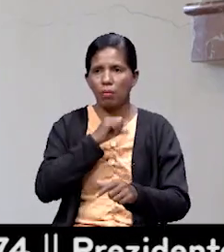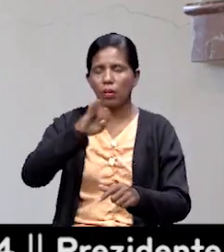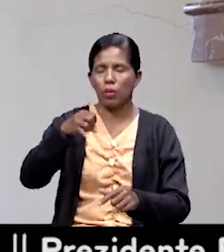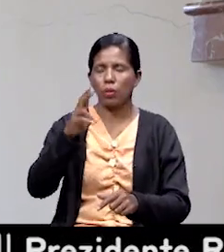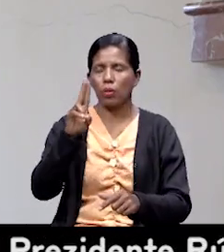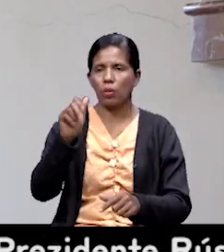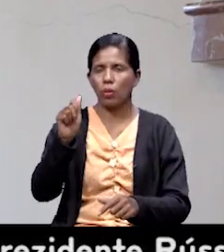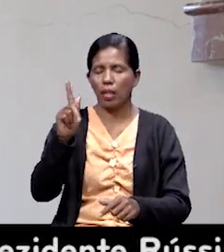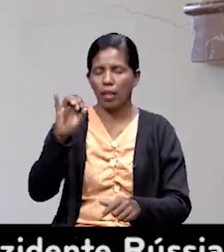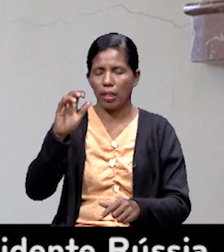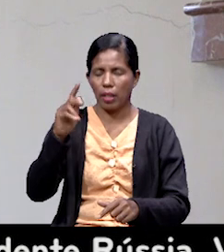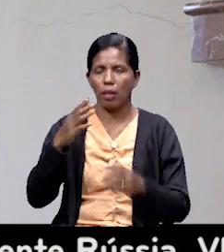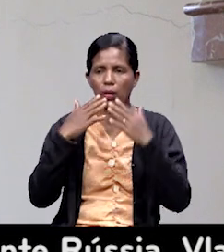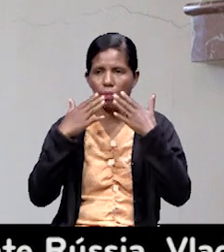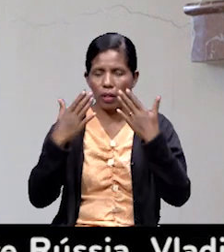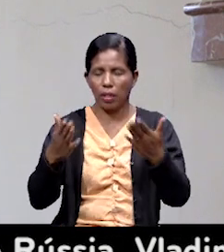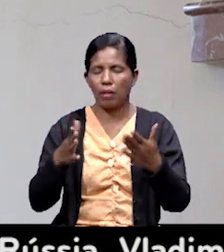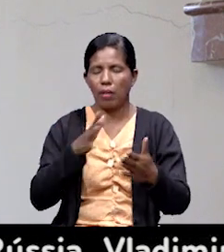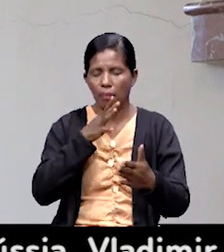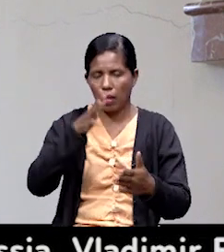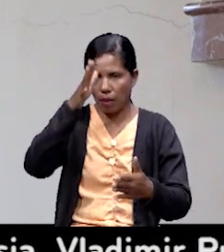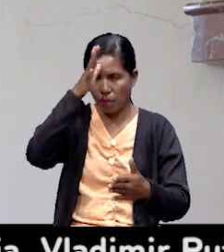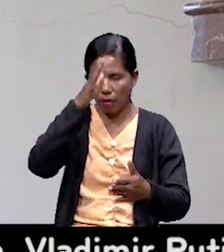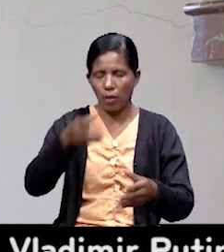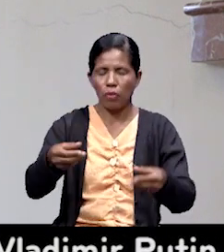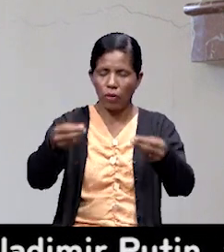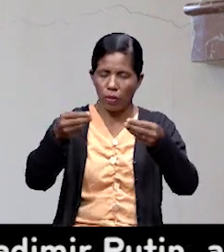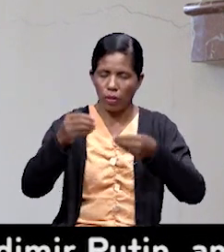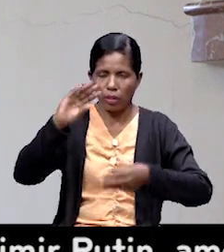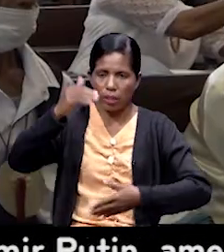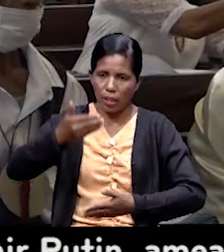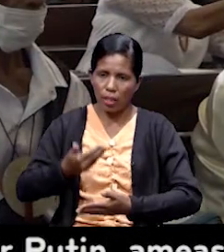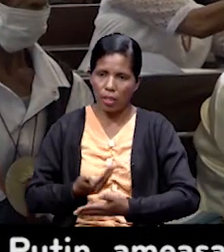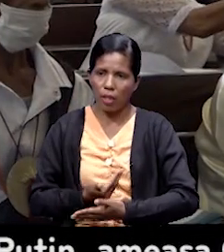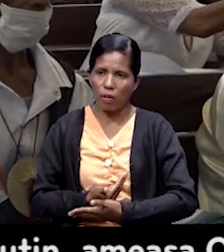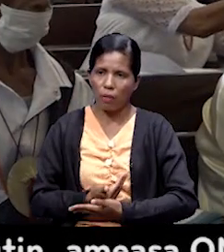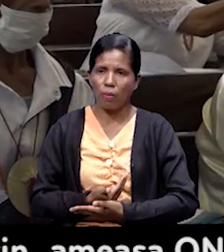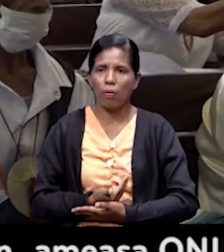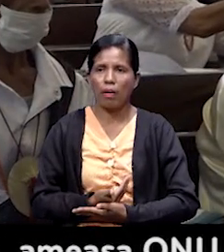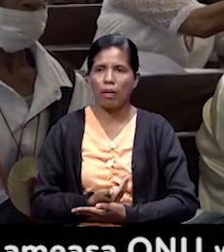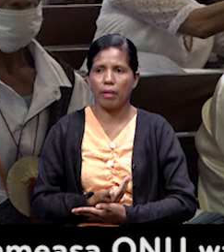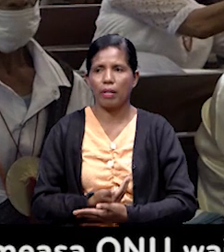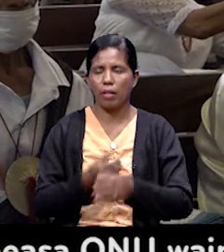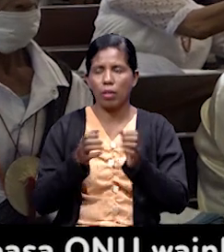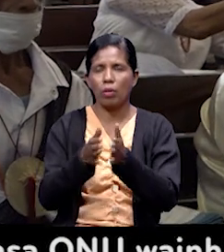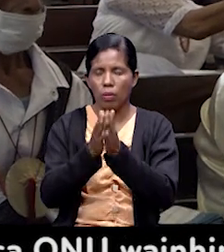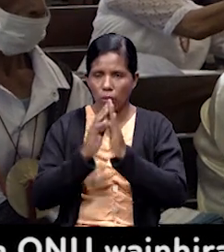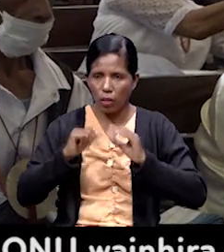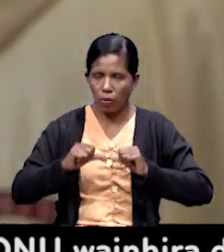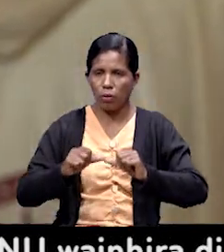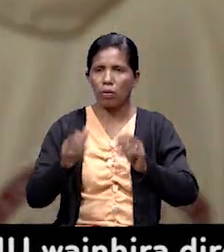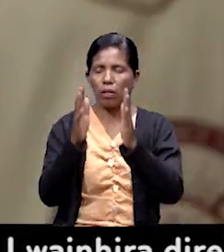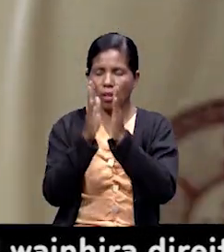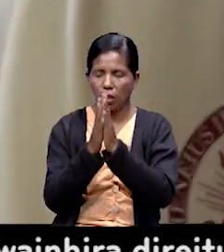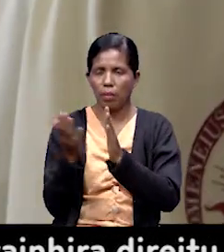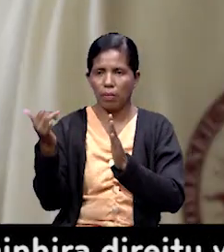Mos hato agradecimento ba ina na mansira ne besaran ona sira ni oan ba uma kreda no husu atu kontinua reza ba